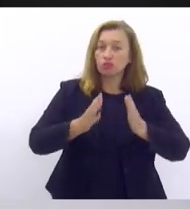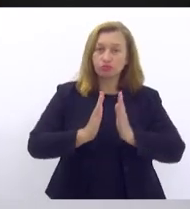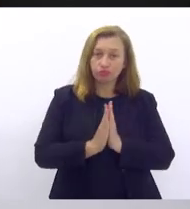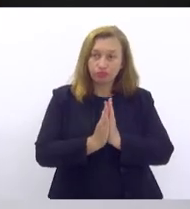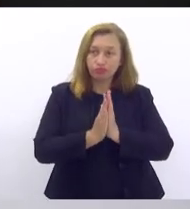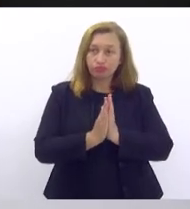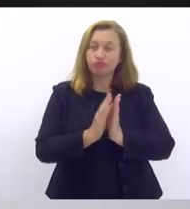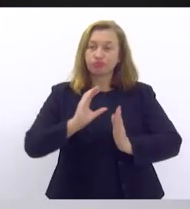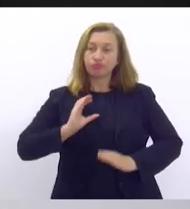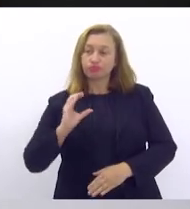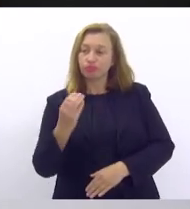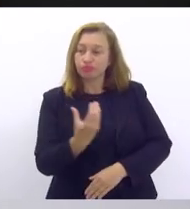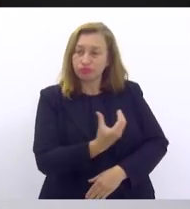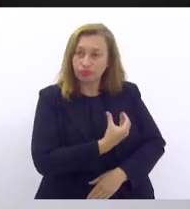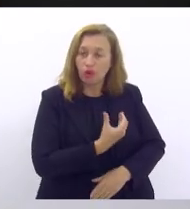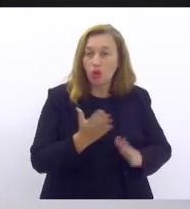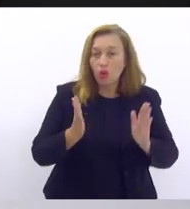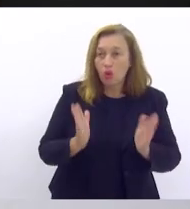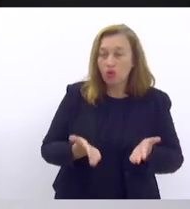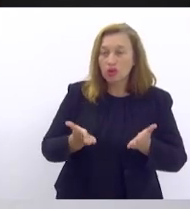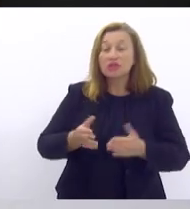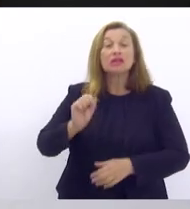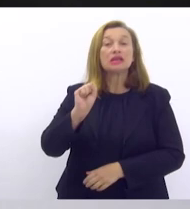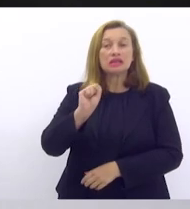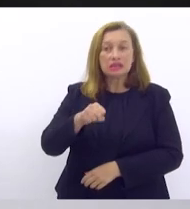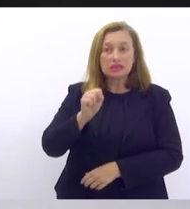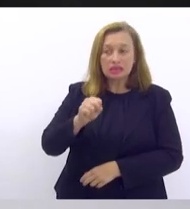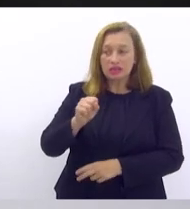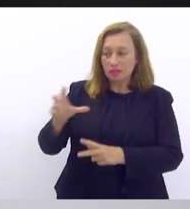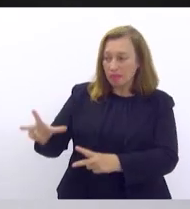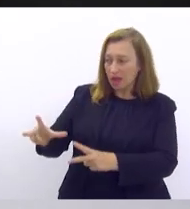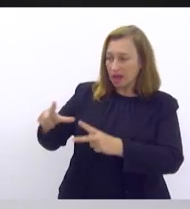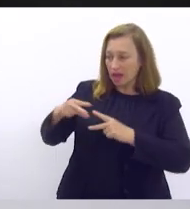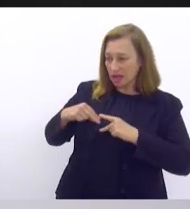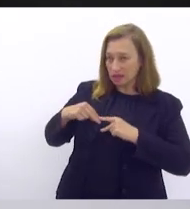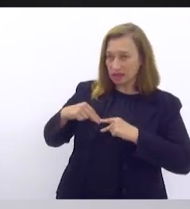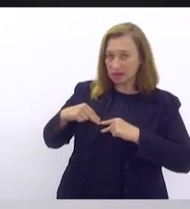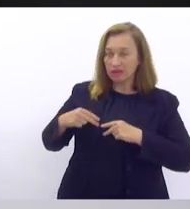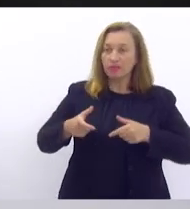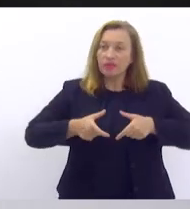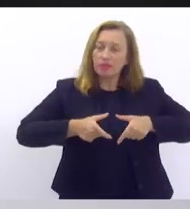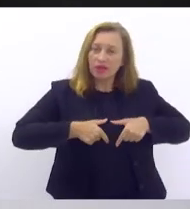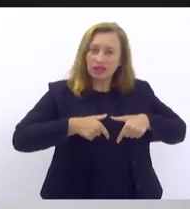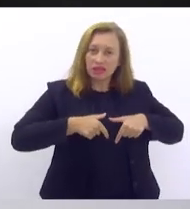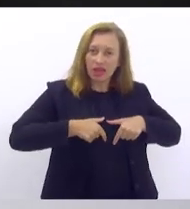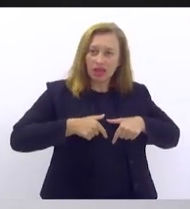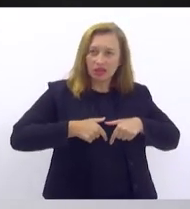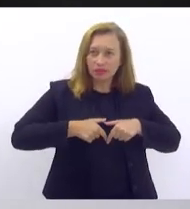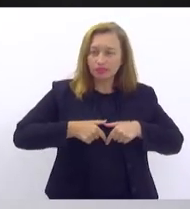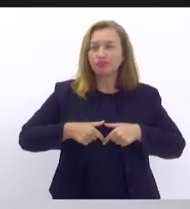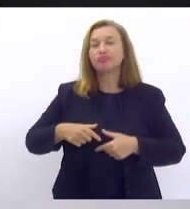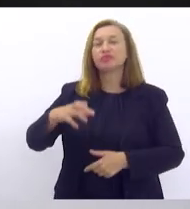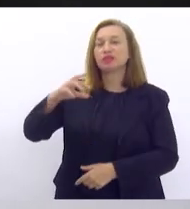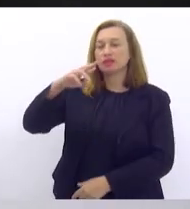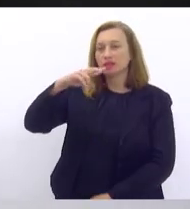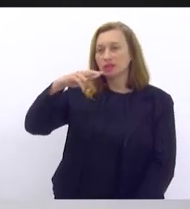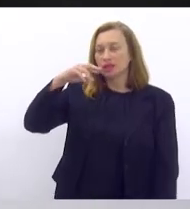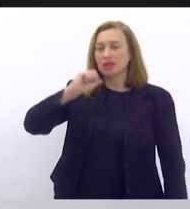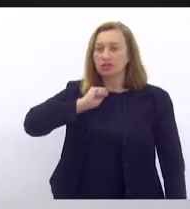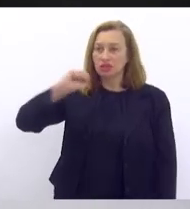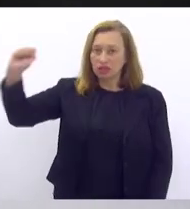merece, sim, a medalha da mais alta comenda dada por esta casa no Estado do Rio de Janeiro, que é a medalha